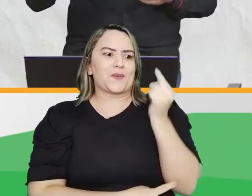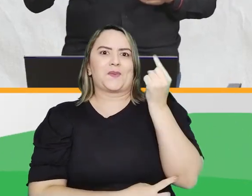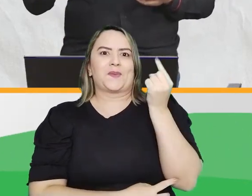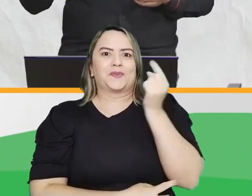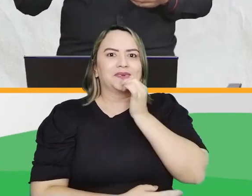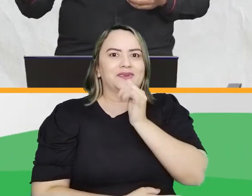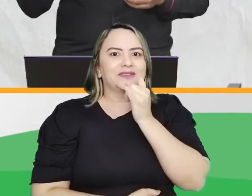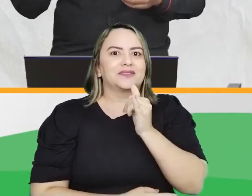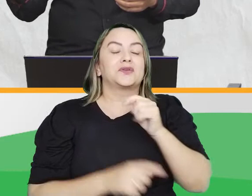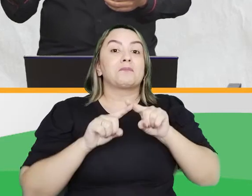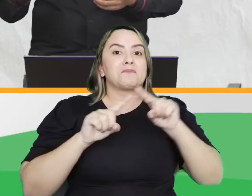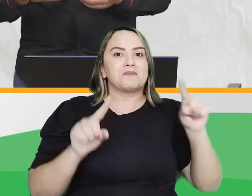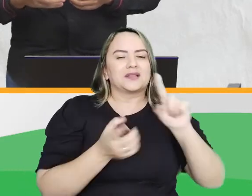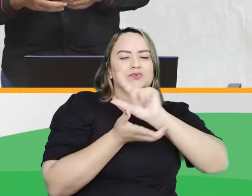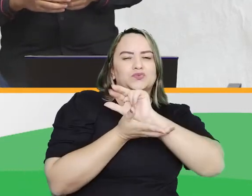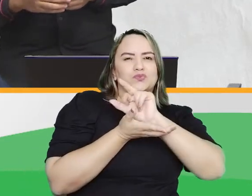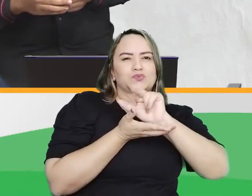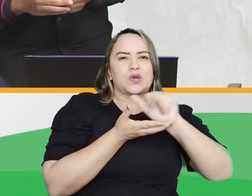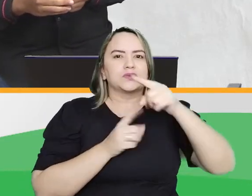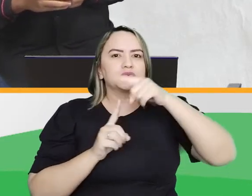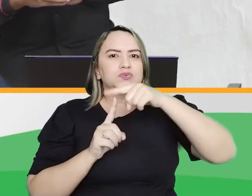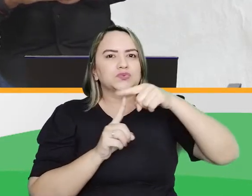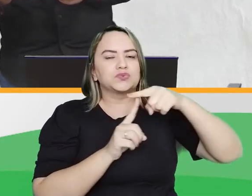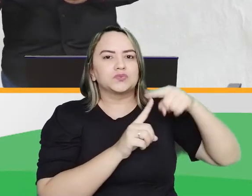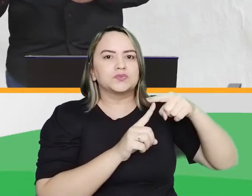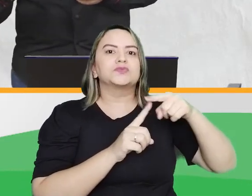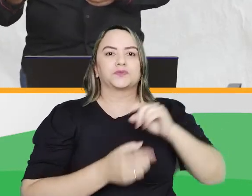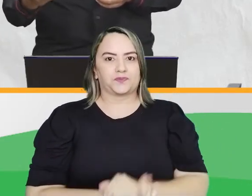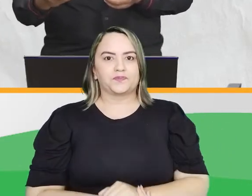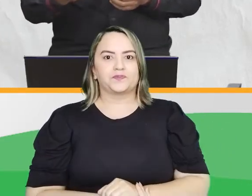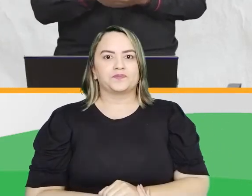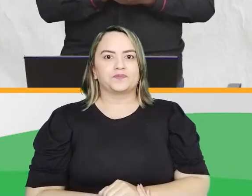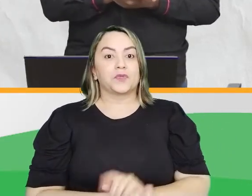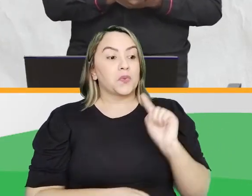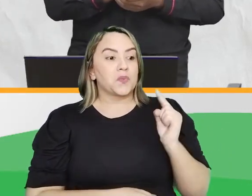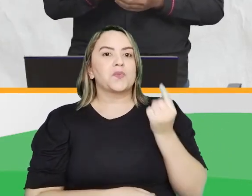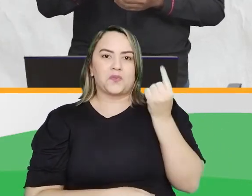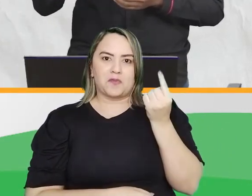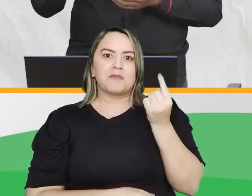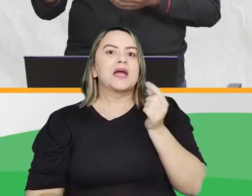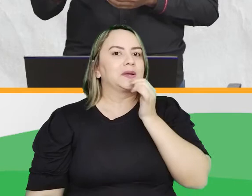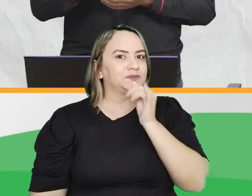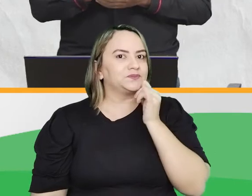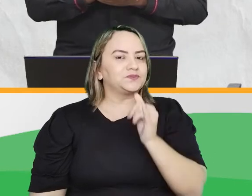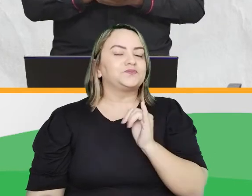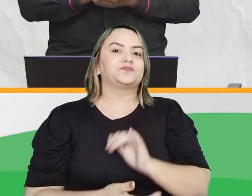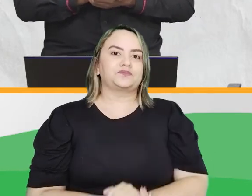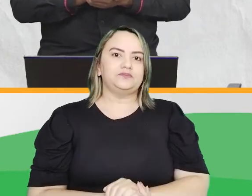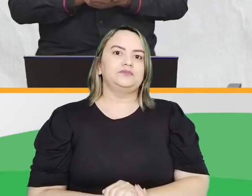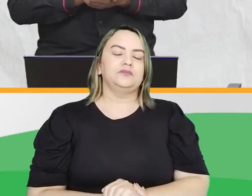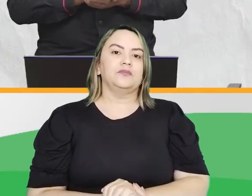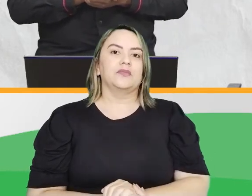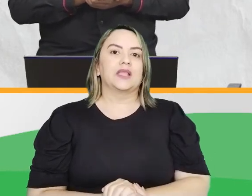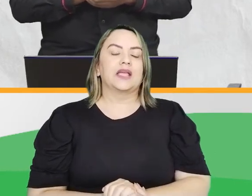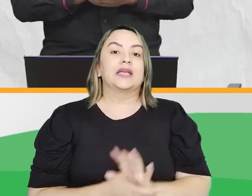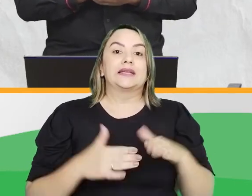única energia que existisse fosse a eletricidade. Não é. Existem diversas formas de energia. Uma delas é a energia